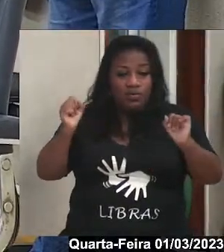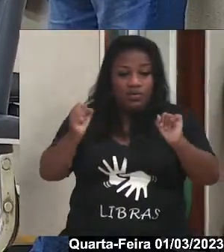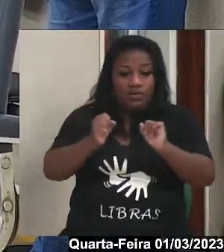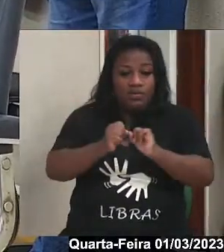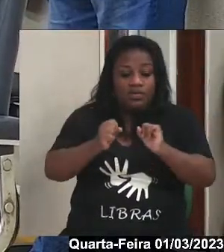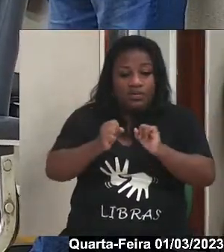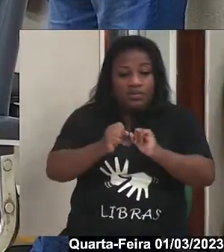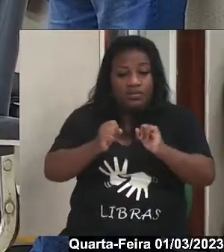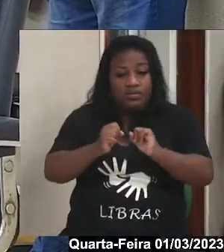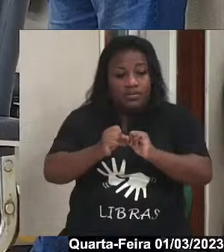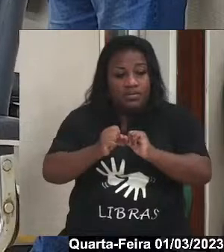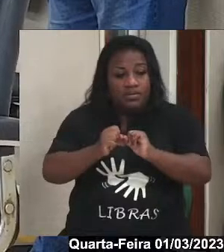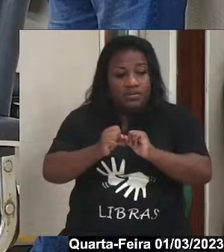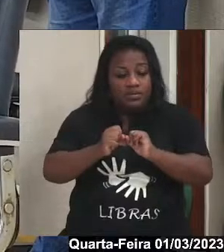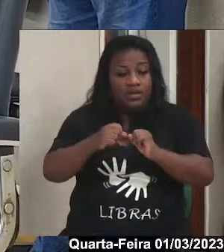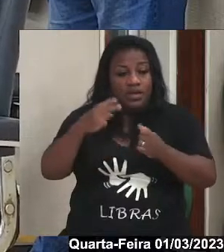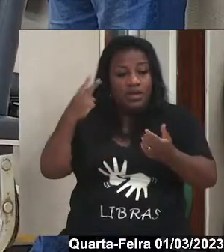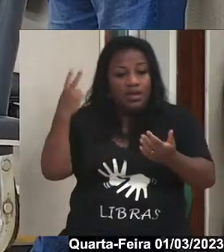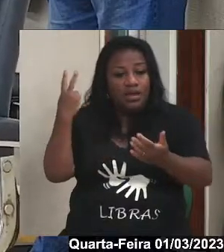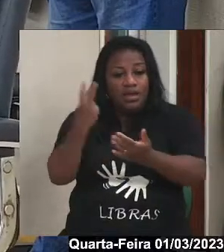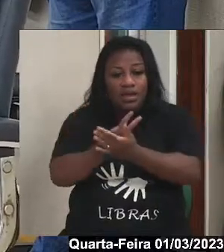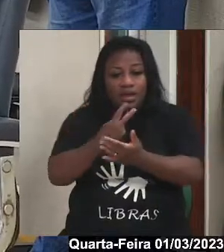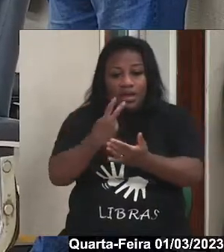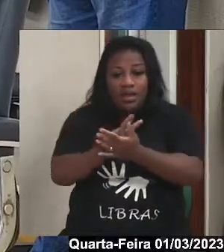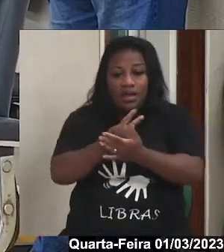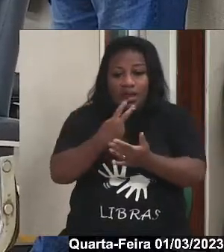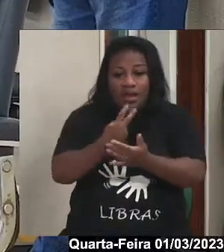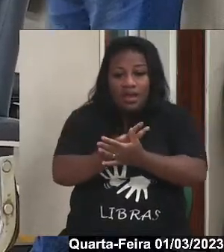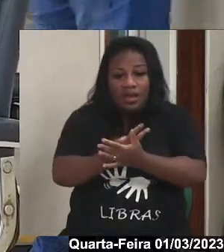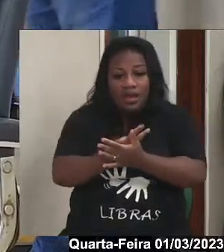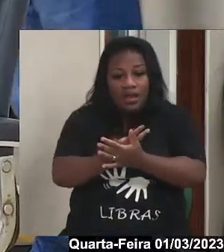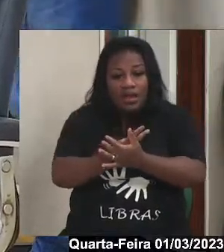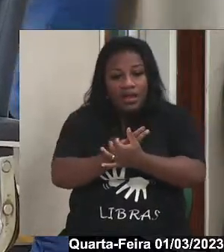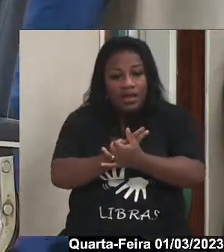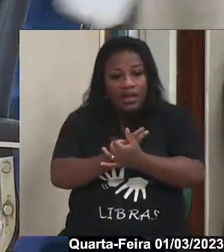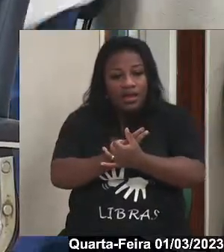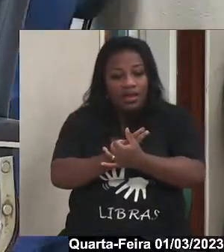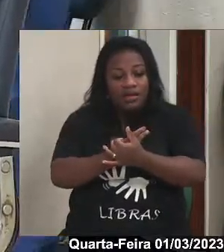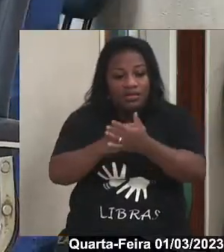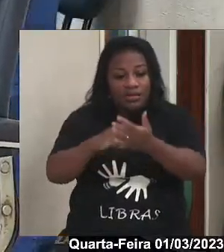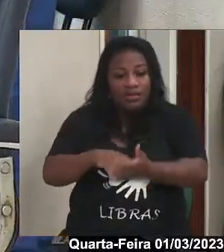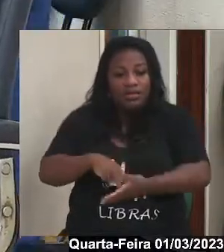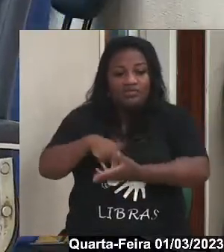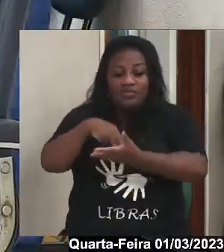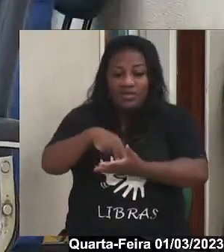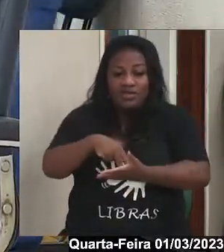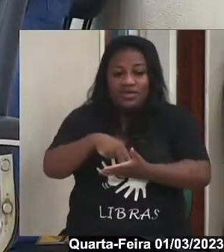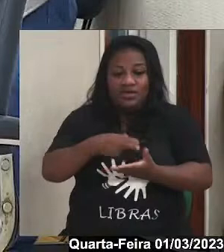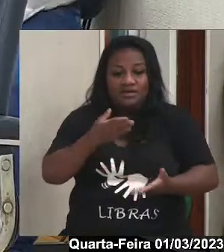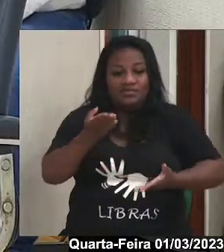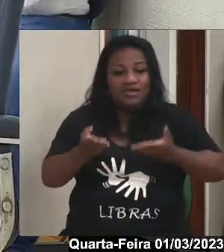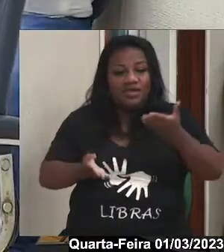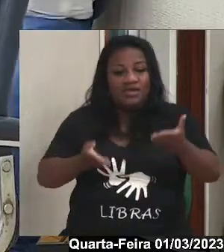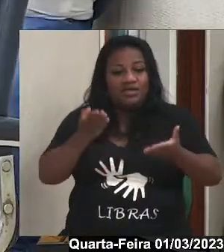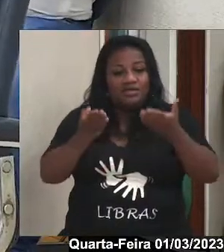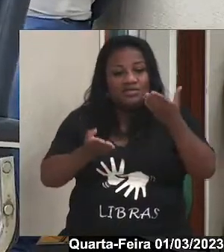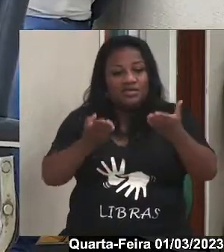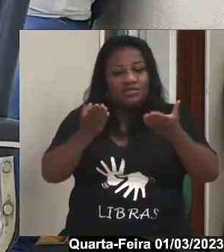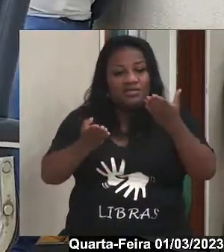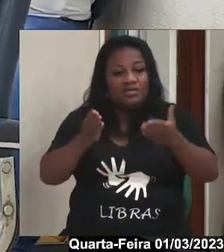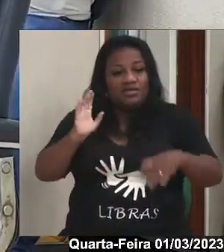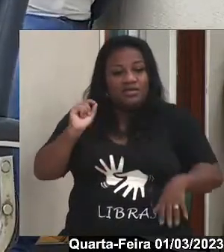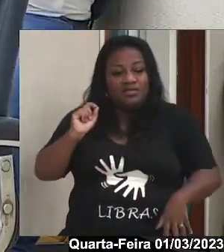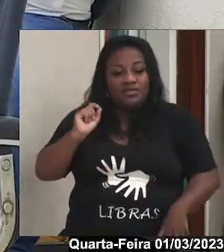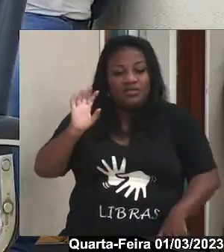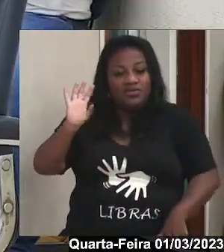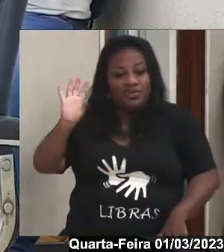naquele vídeo é completamente errado. E não dá para a gente vir aqui na tribuna ficar exaltando o que